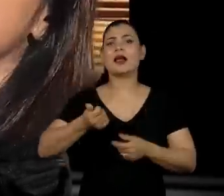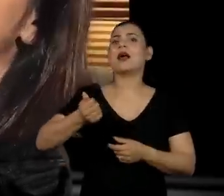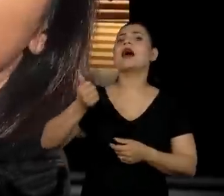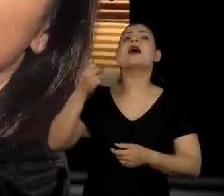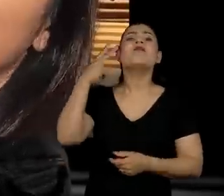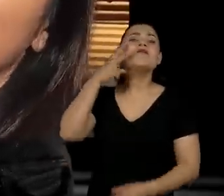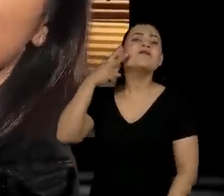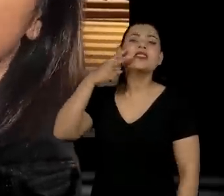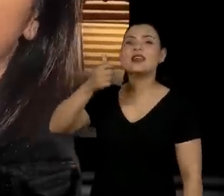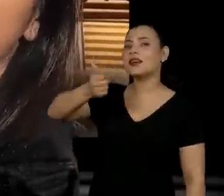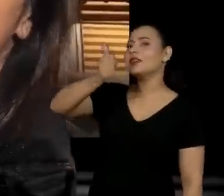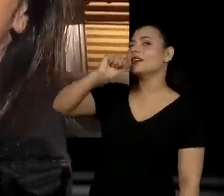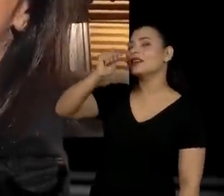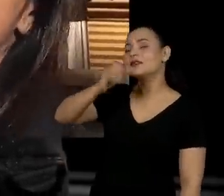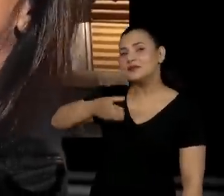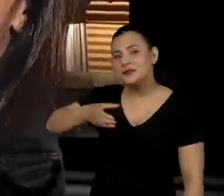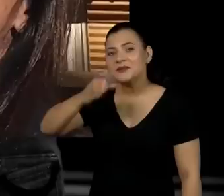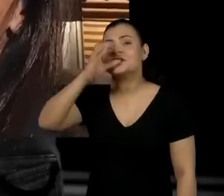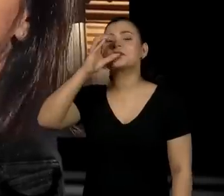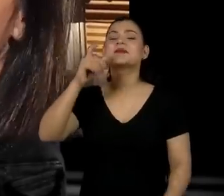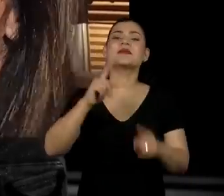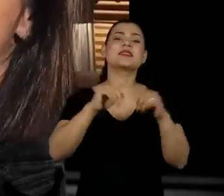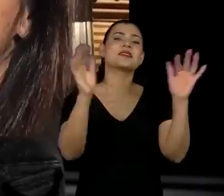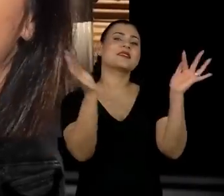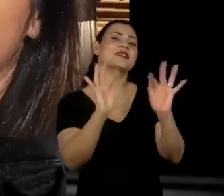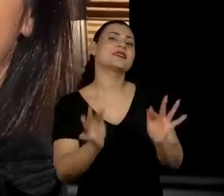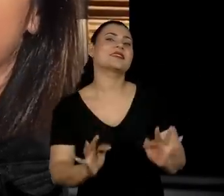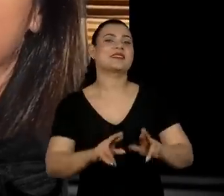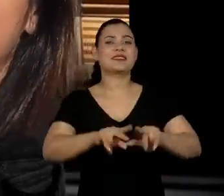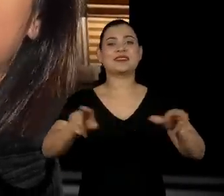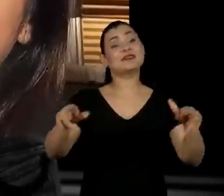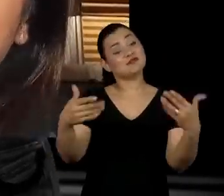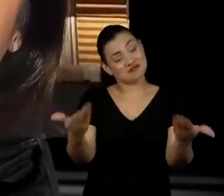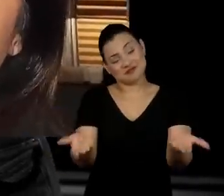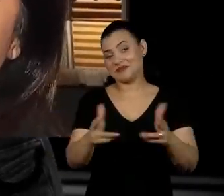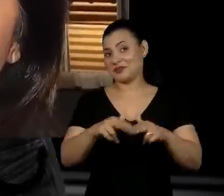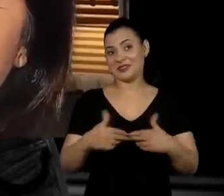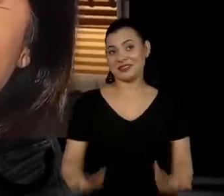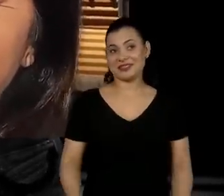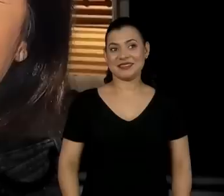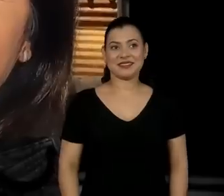bastante vinho você é muito feliz e é isso